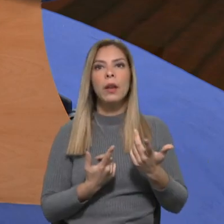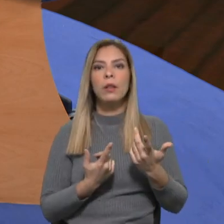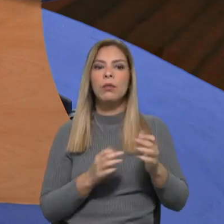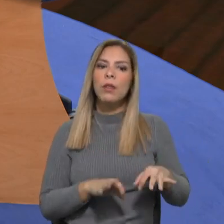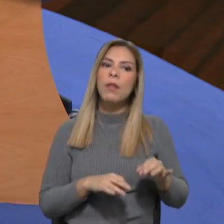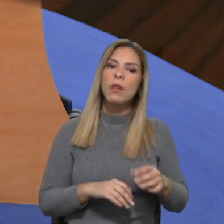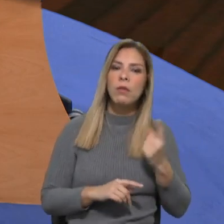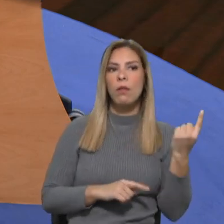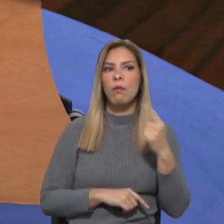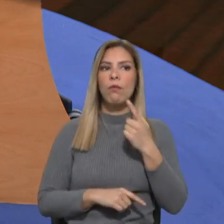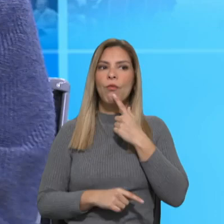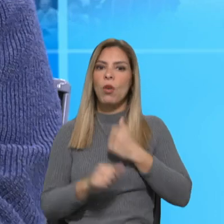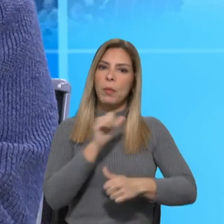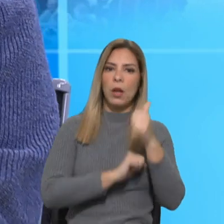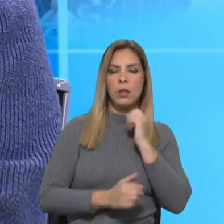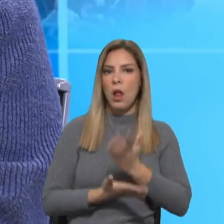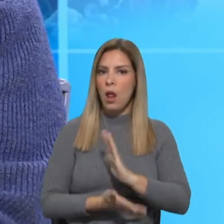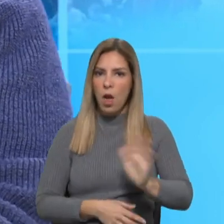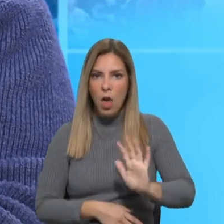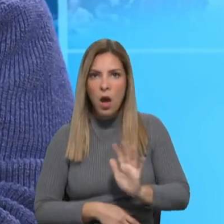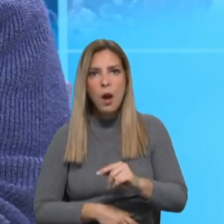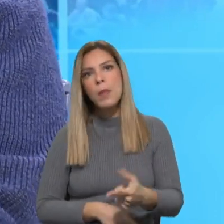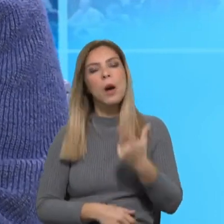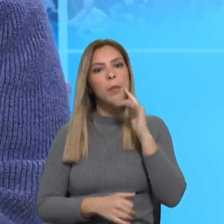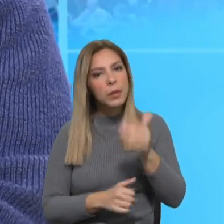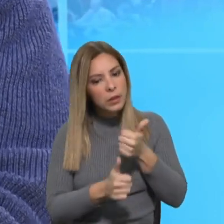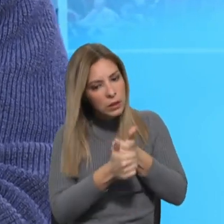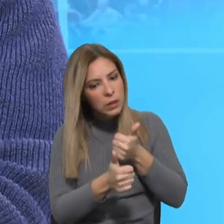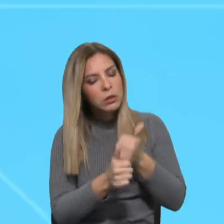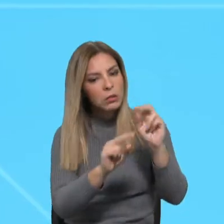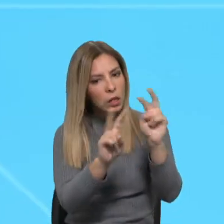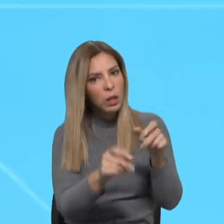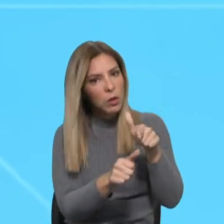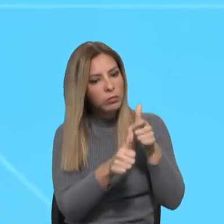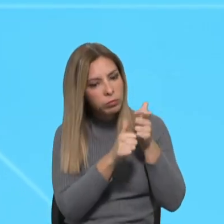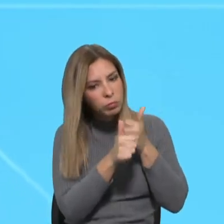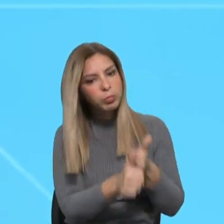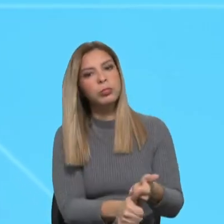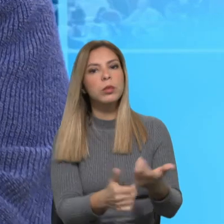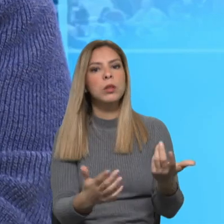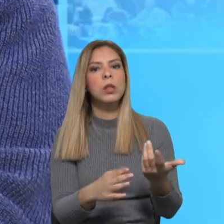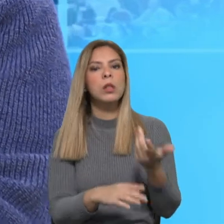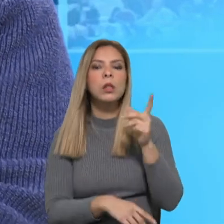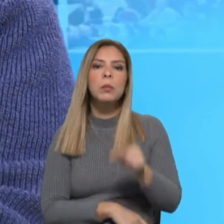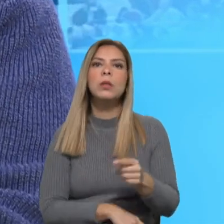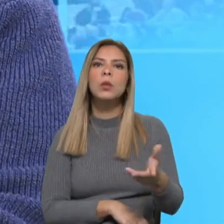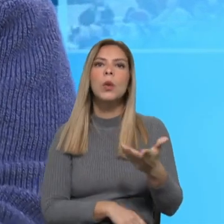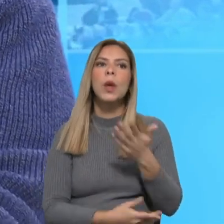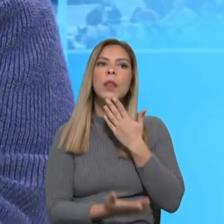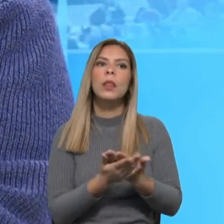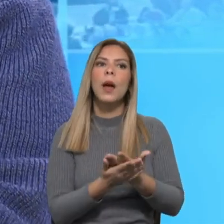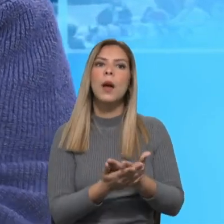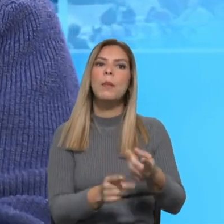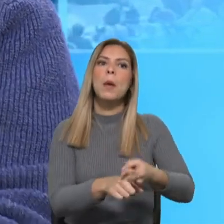voltar. Há coisas que precisam de ser seguidas. Aquela subserviência às agendas que passam muito rapidamente. Sobretudo não para criar sensacionalismo, mas